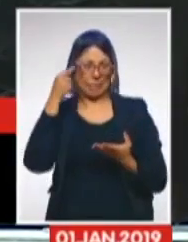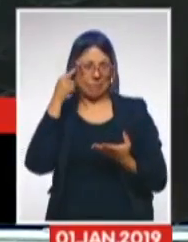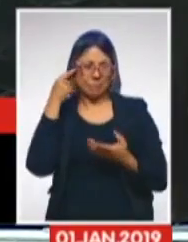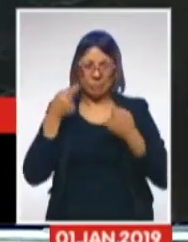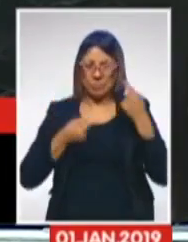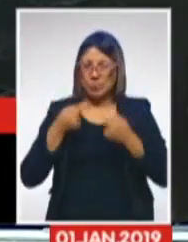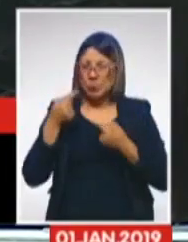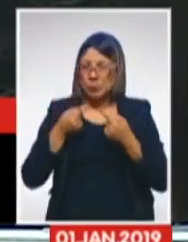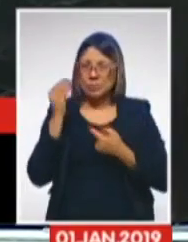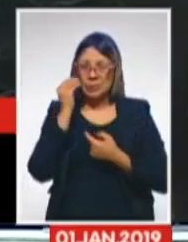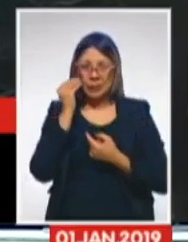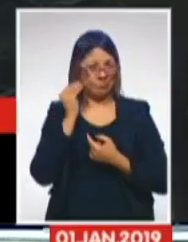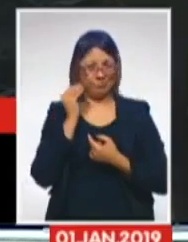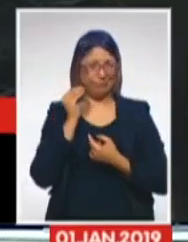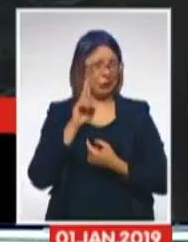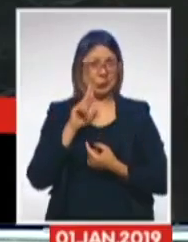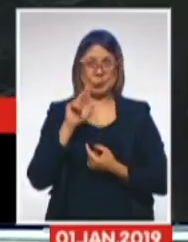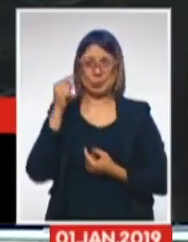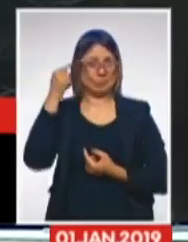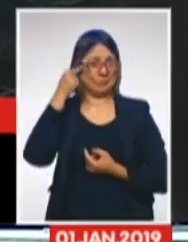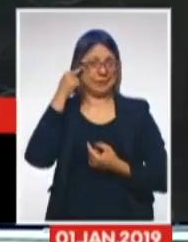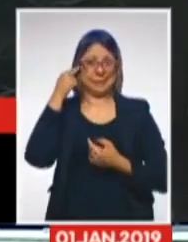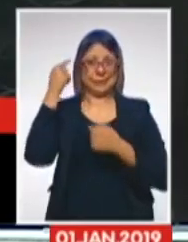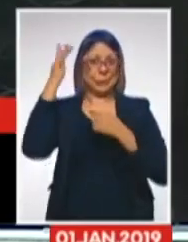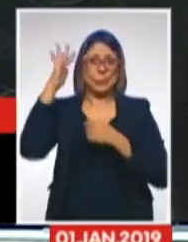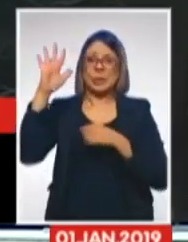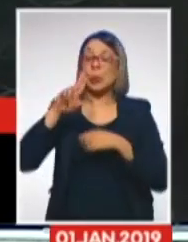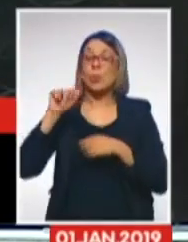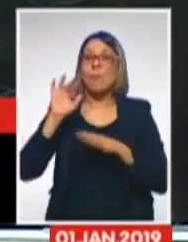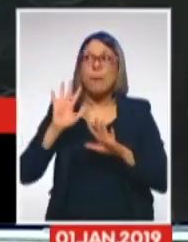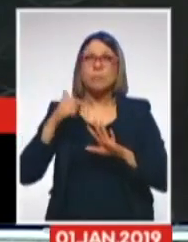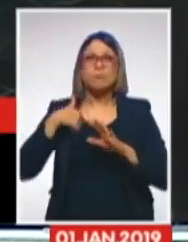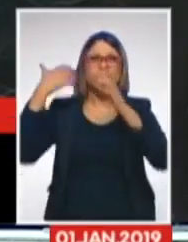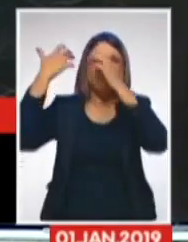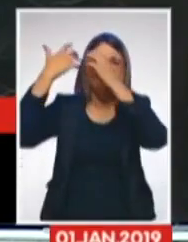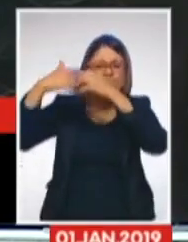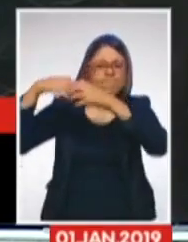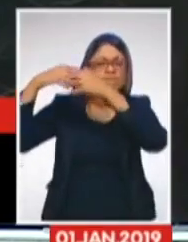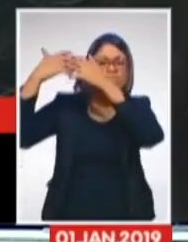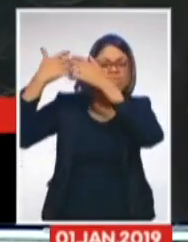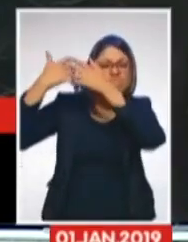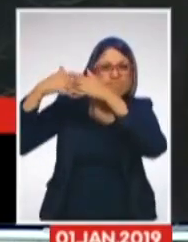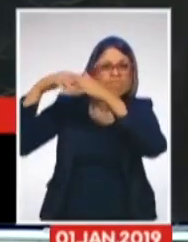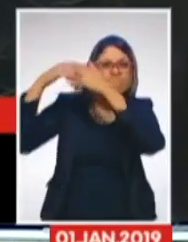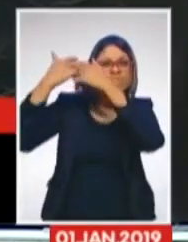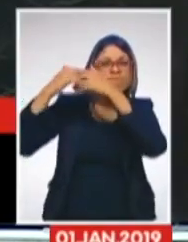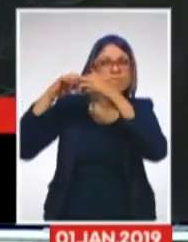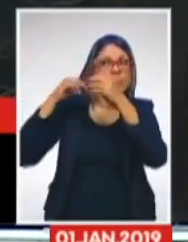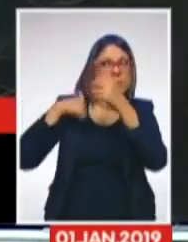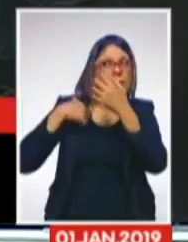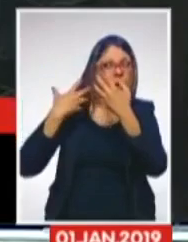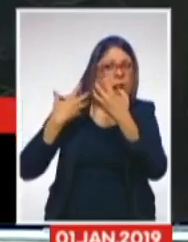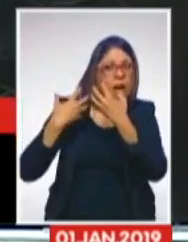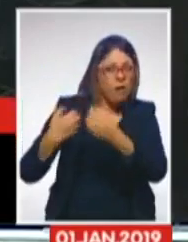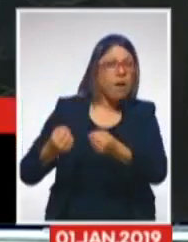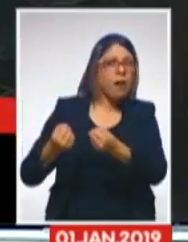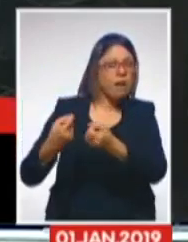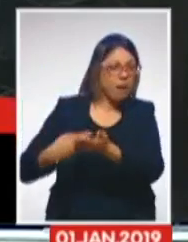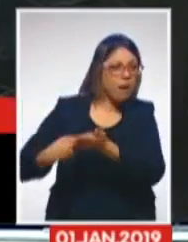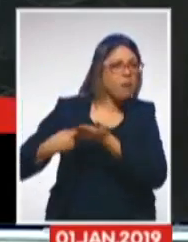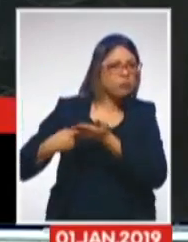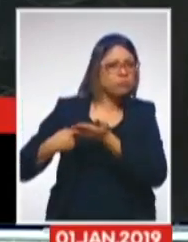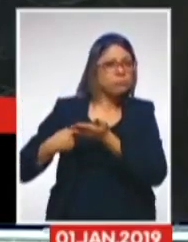meus planos de vida. Mas, após muita reflexão, aceitei o convite do Partido Novo para